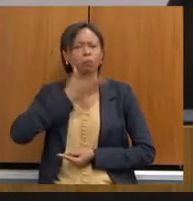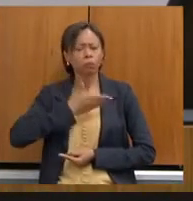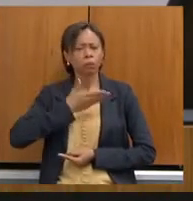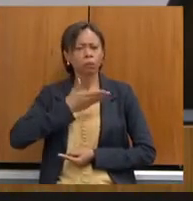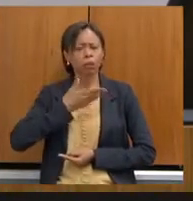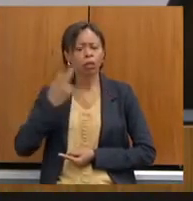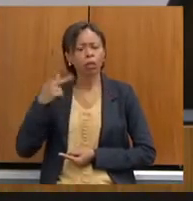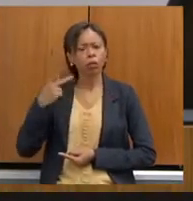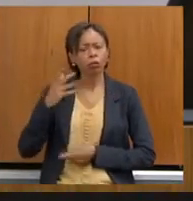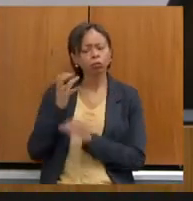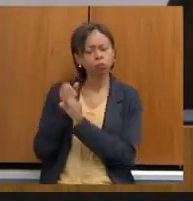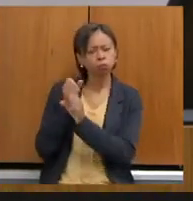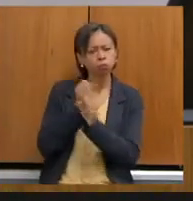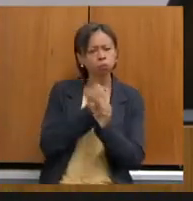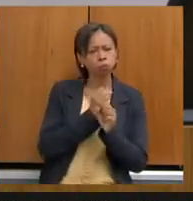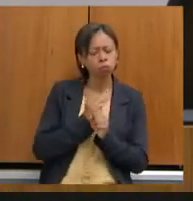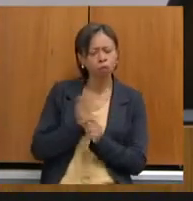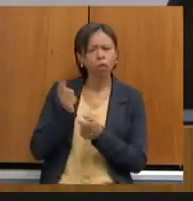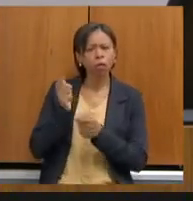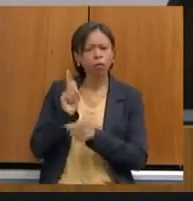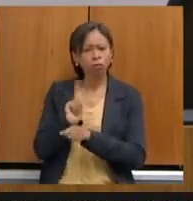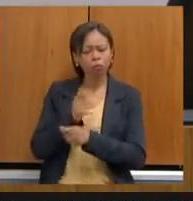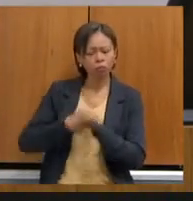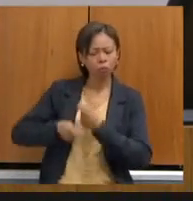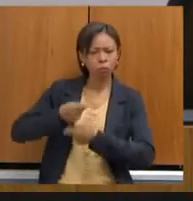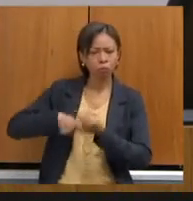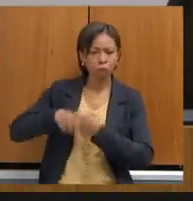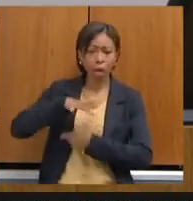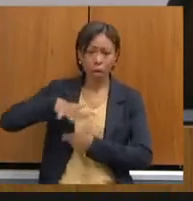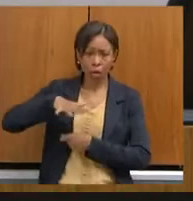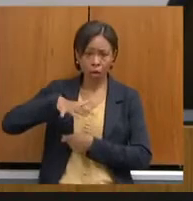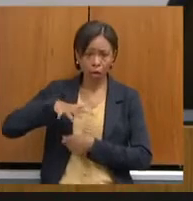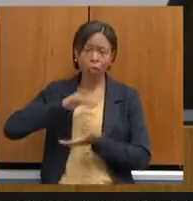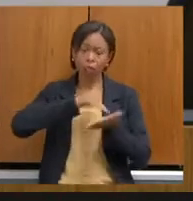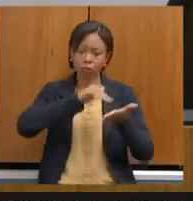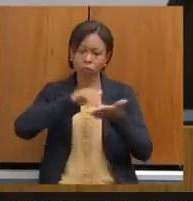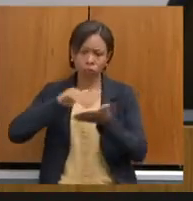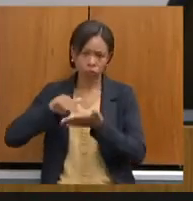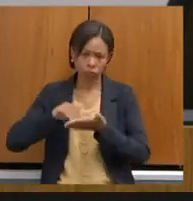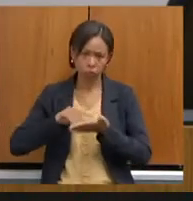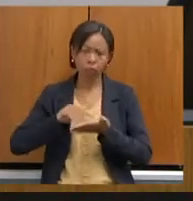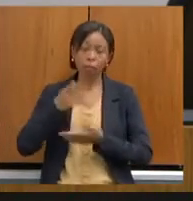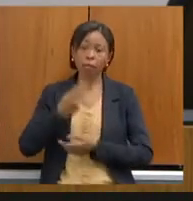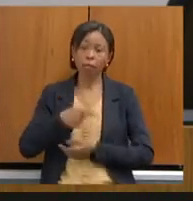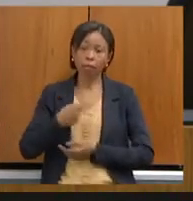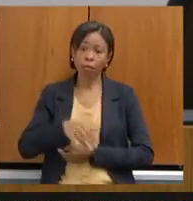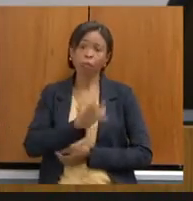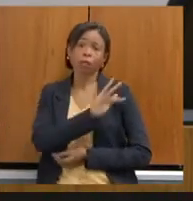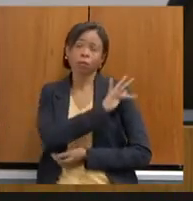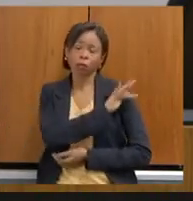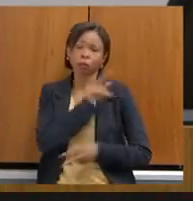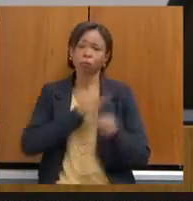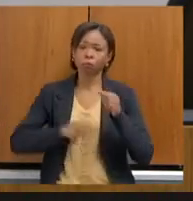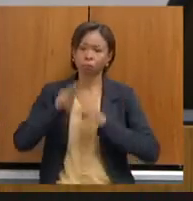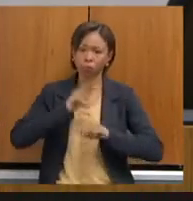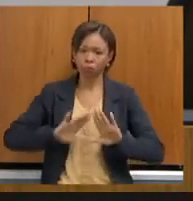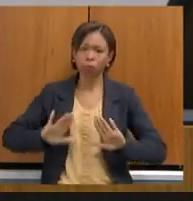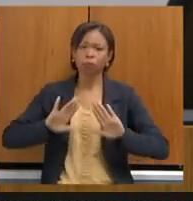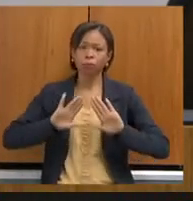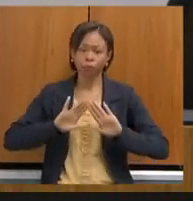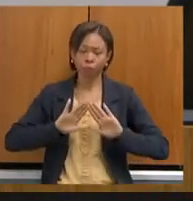gestão de suas respectivas áreas nesta edição da Assembleia fiscaliza as autoridades